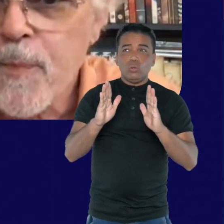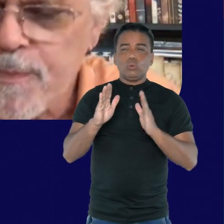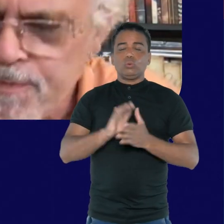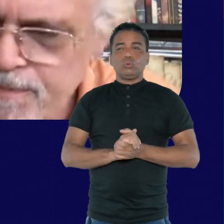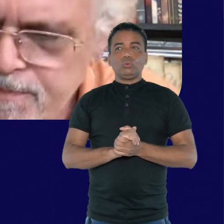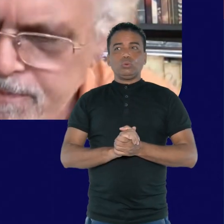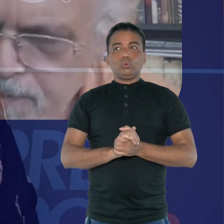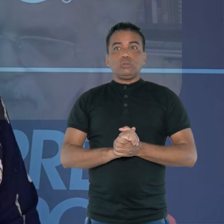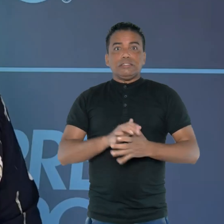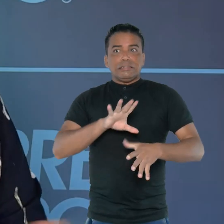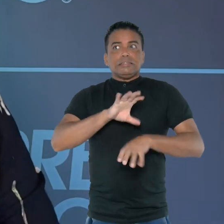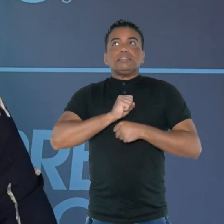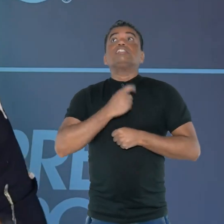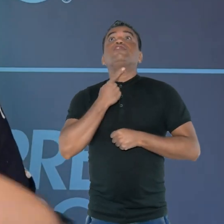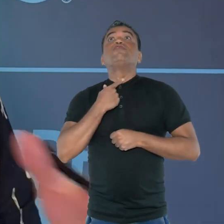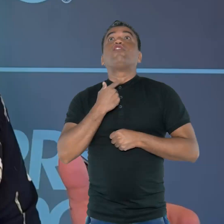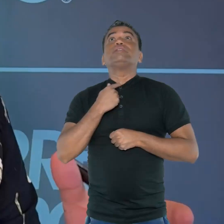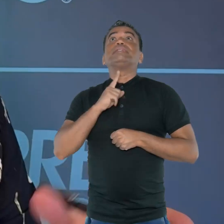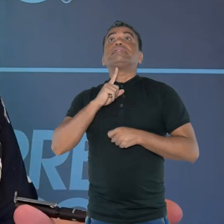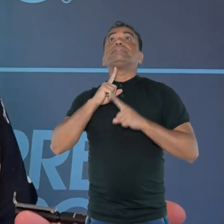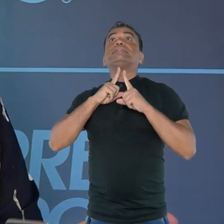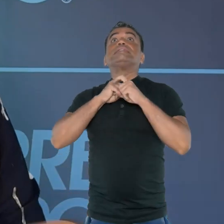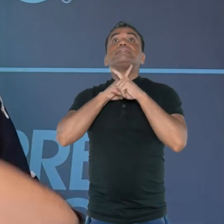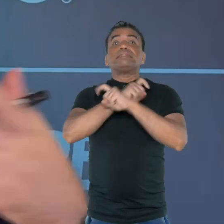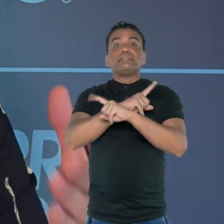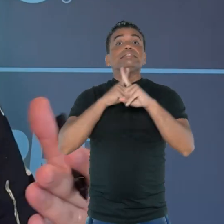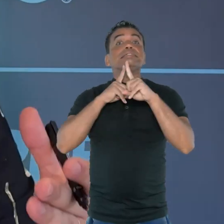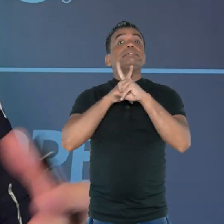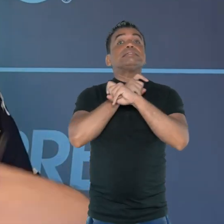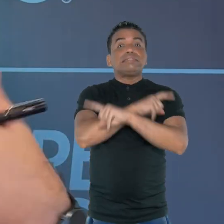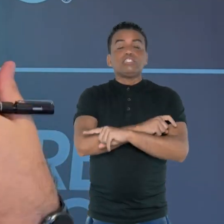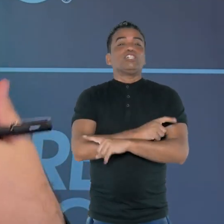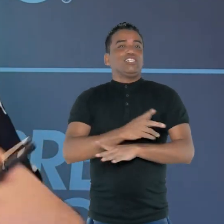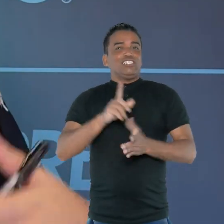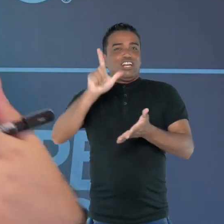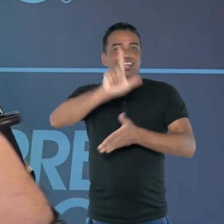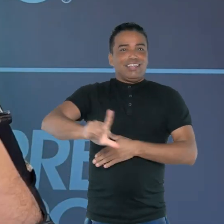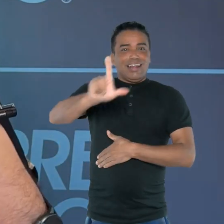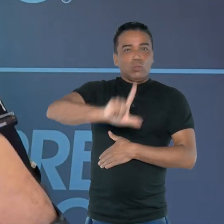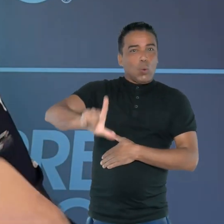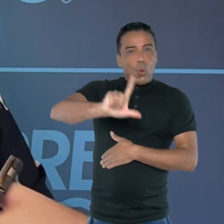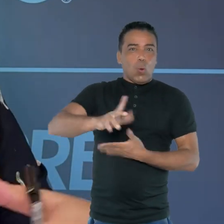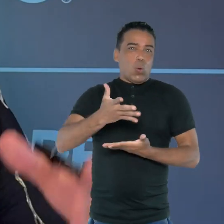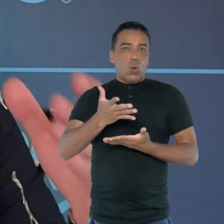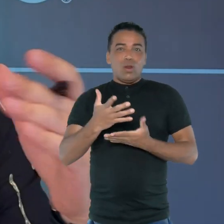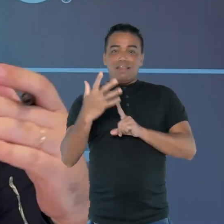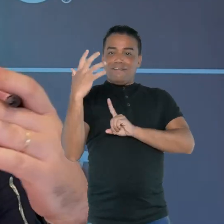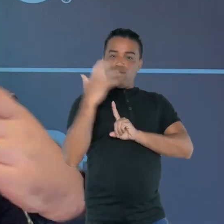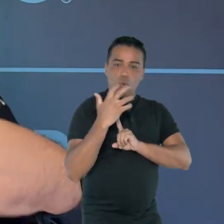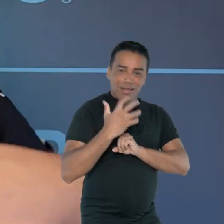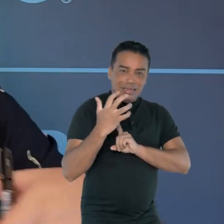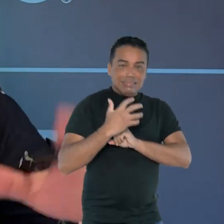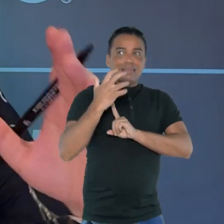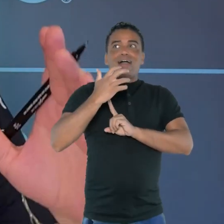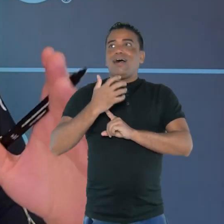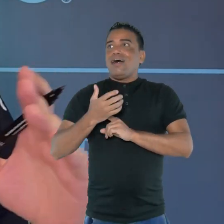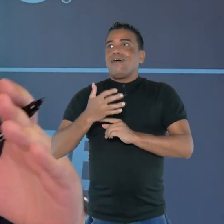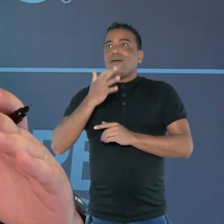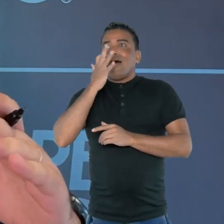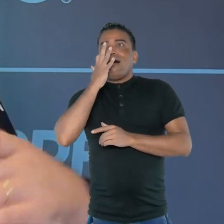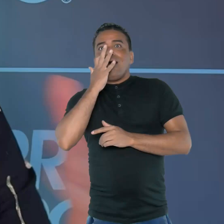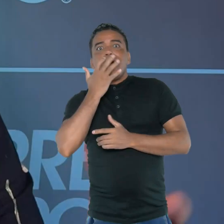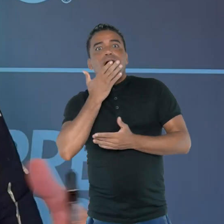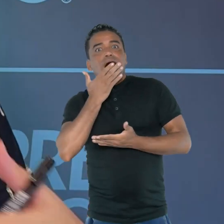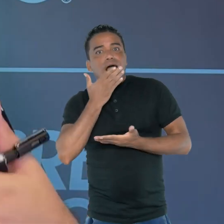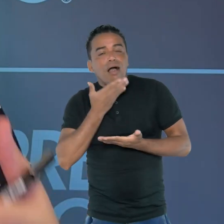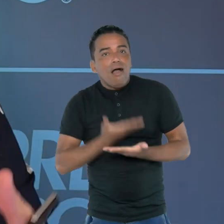literatura te mordeu e nunca mais te deixou, assim, de livros que seguiram te influenciando, te encantando ao longo da